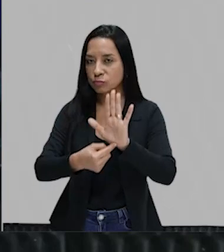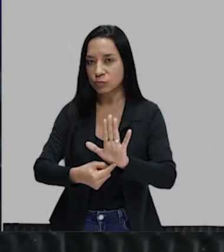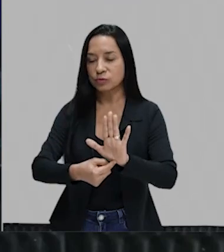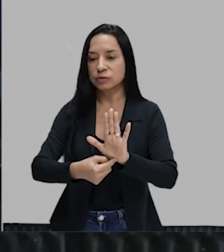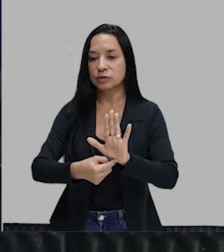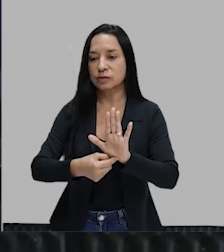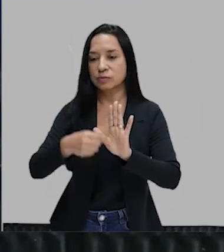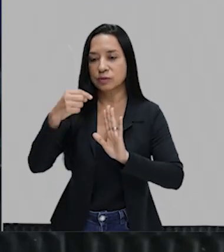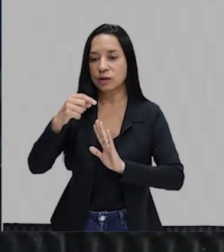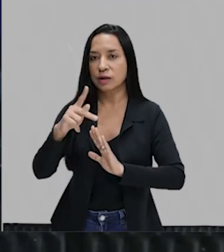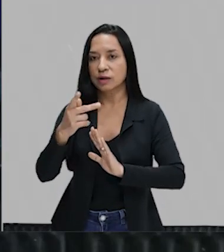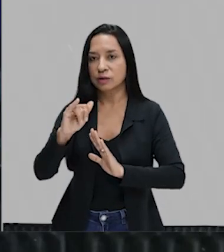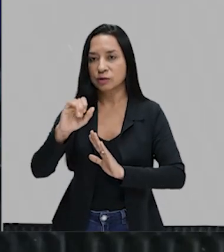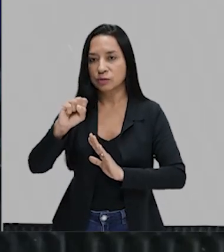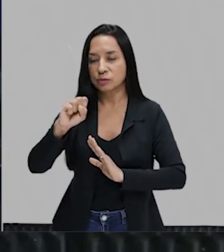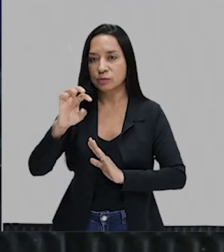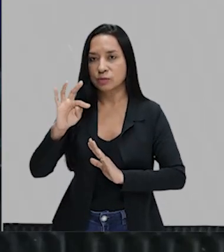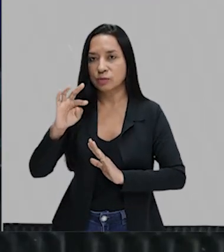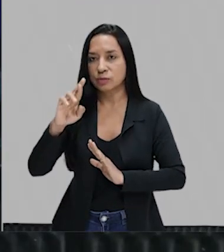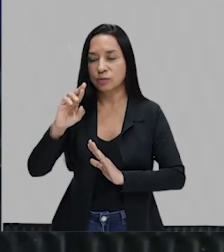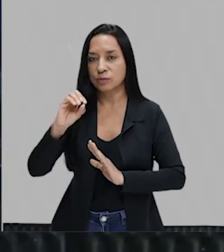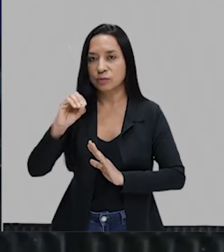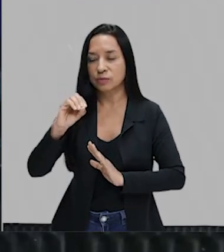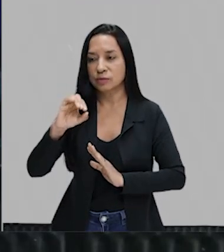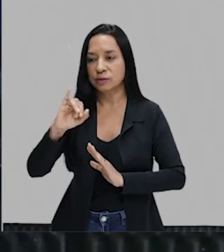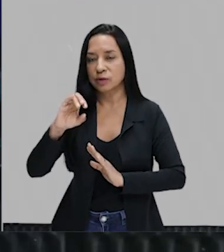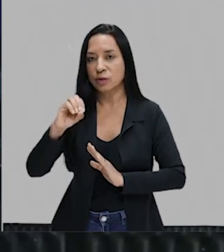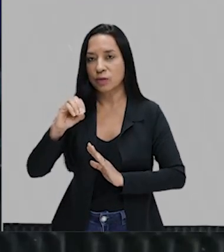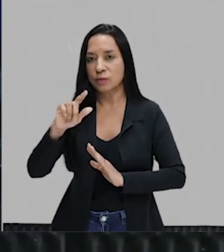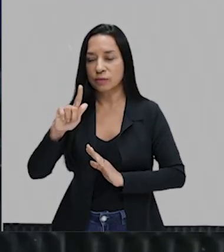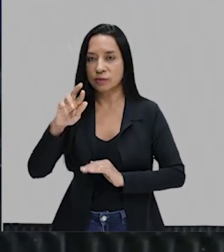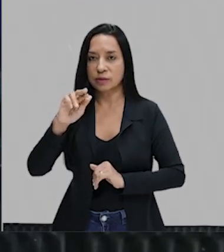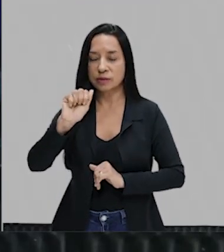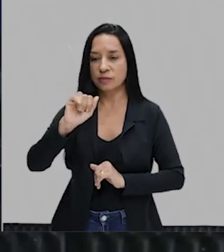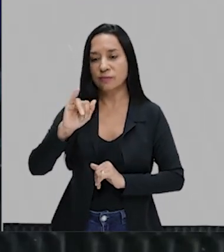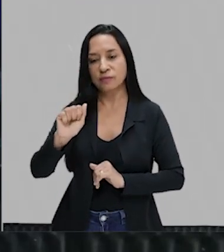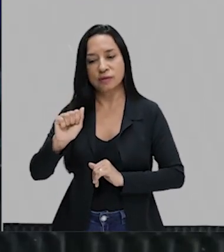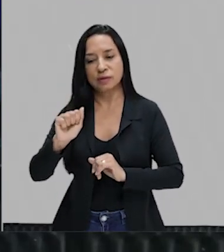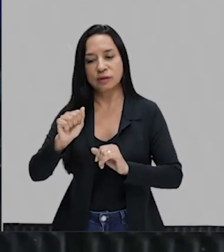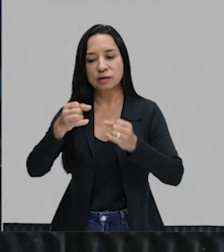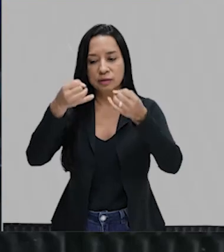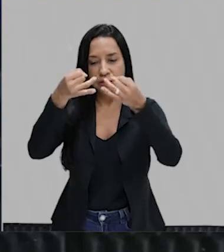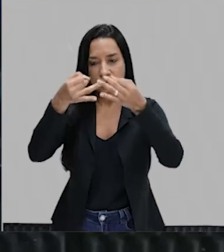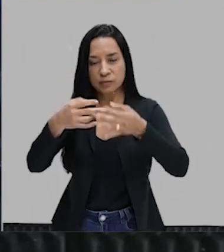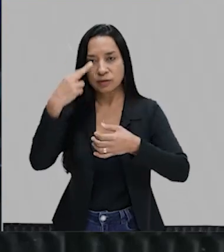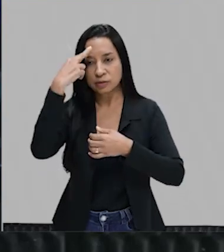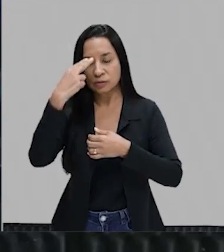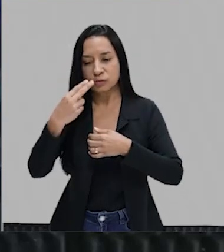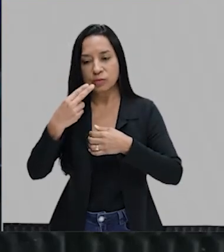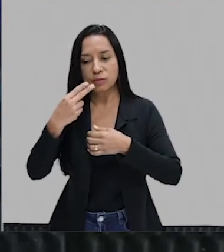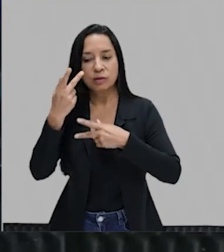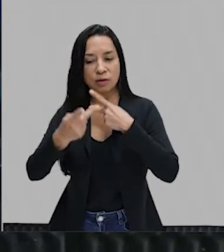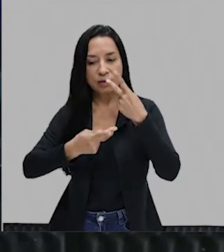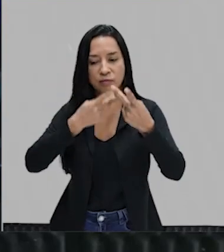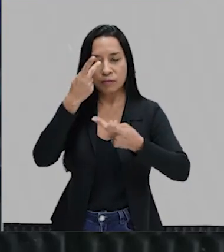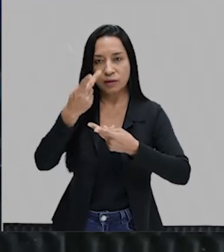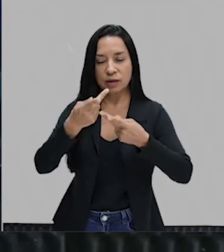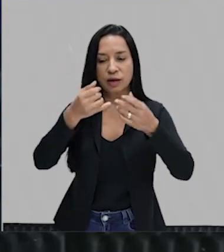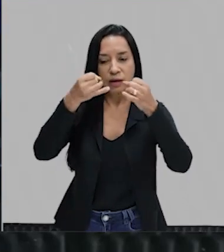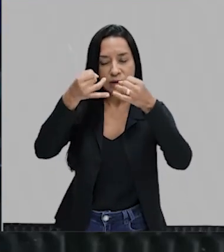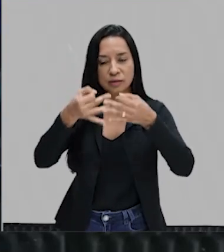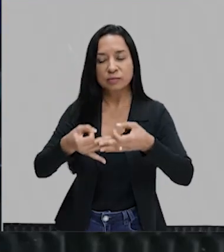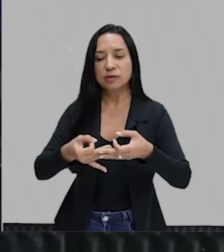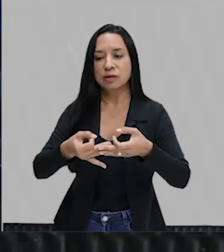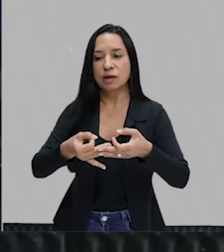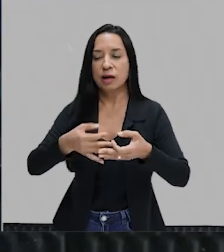historiador. Falar da escrita da história é falar do conhecimento histórico. O que nós vamos observar